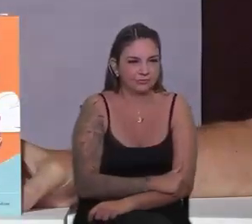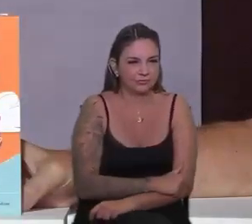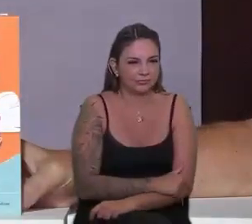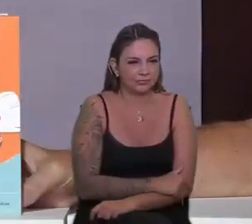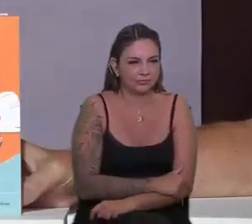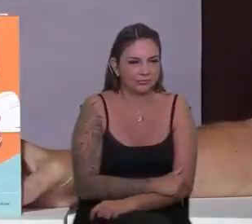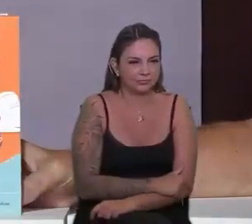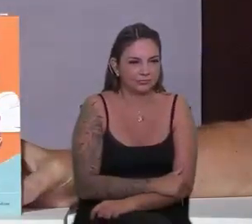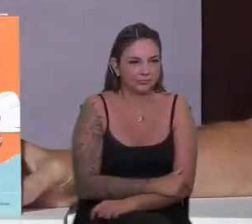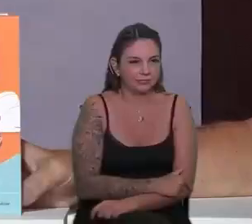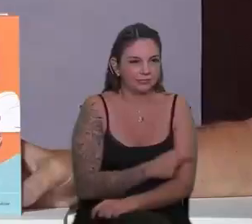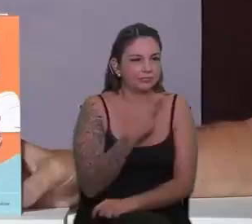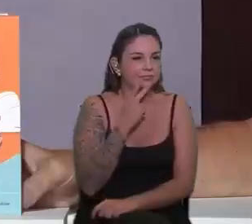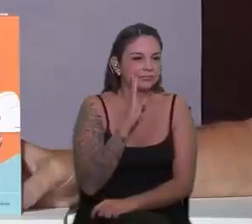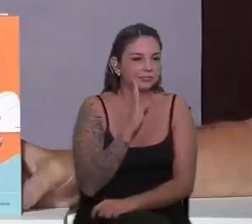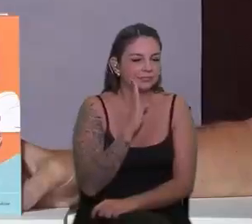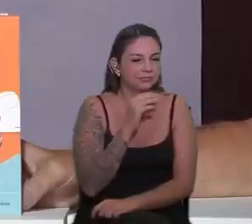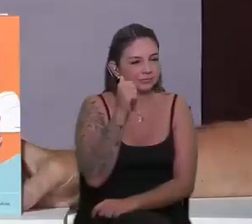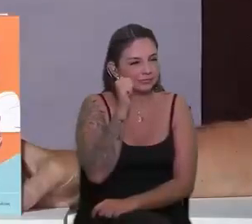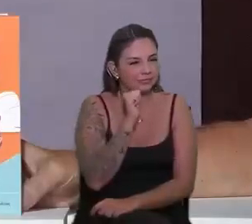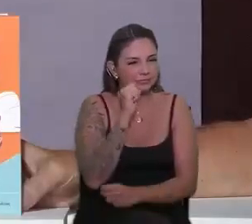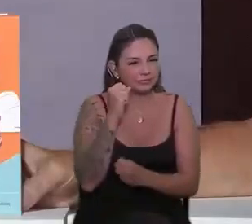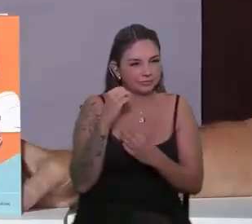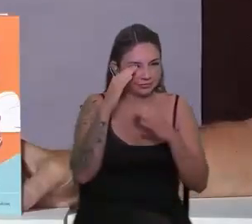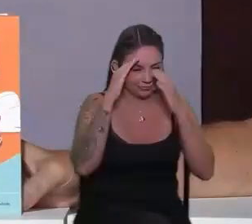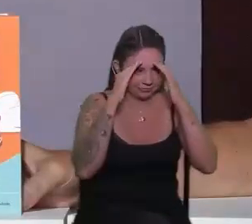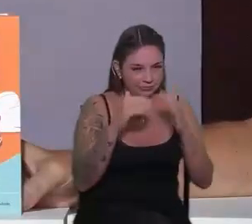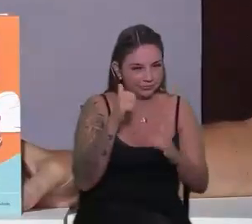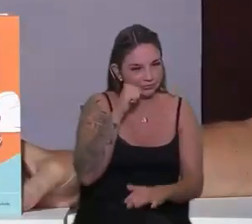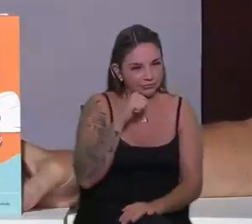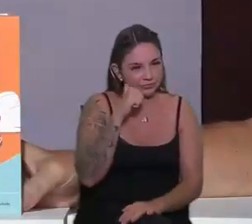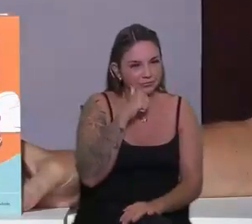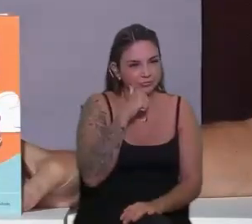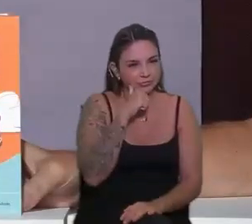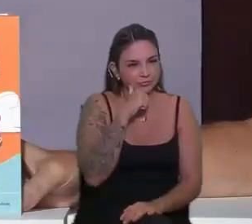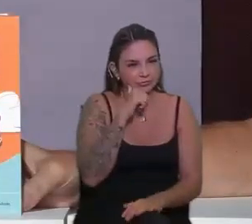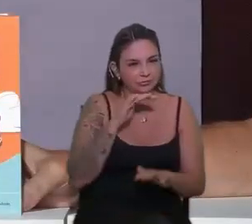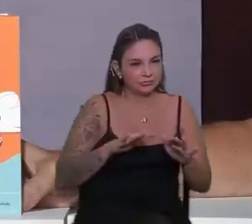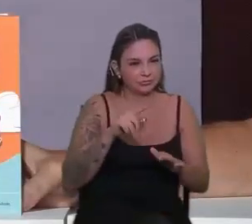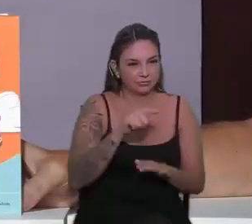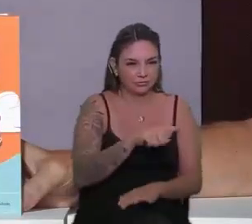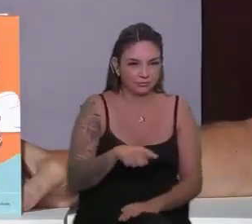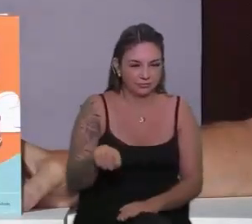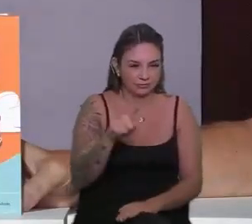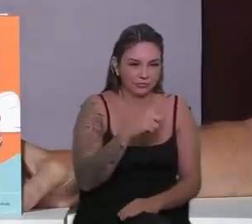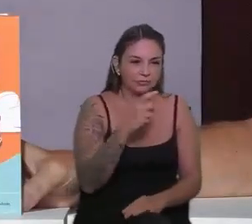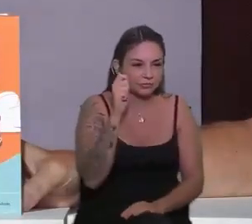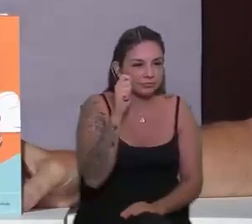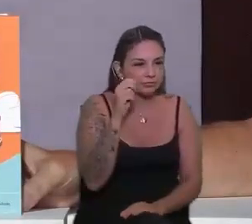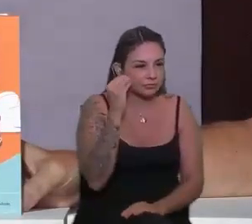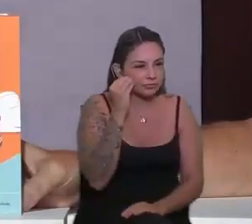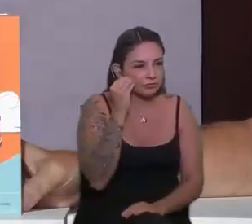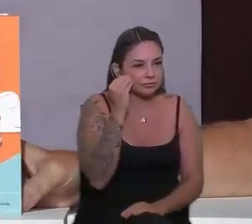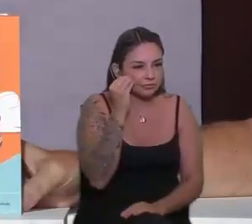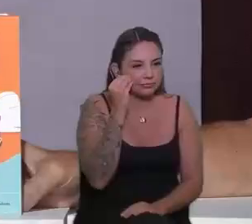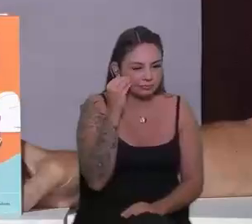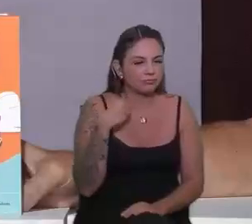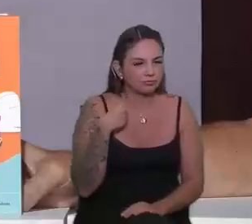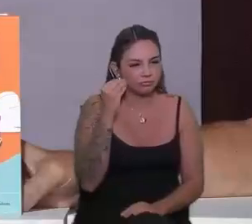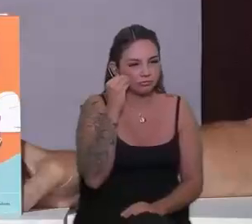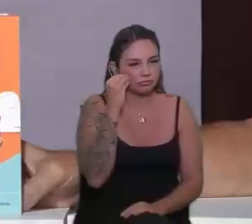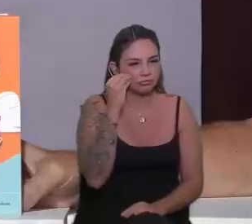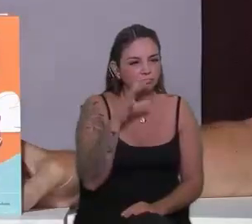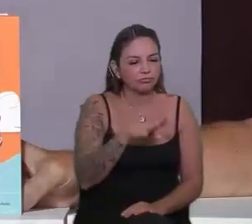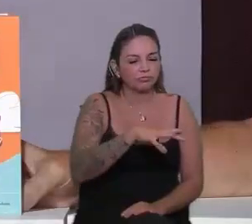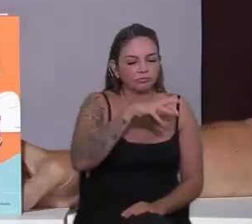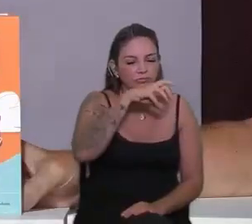educadamente, dizia que estavam bacana. Minha mãe me ensinou a respeitar as mulheres, pelo menos na frente delas. Eu tentava fazer isso, eu tentava mesmo.